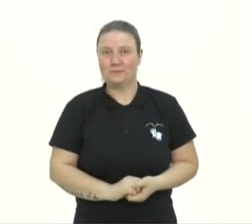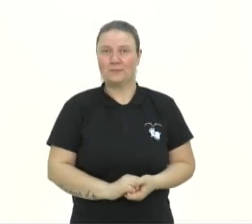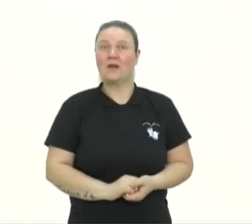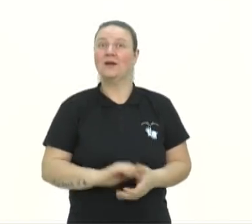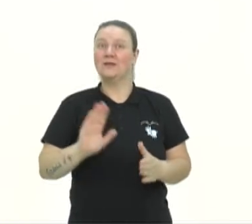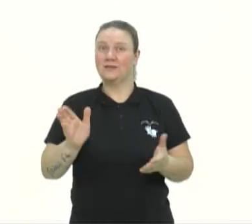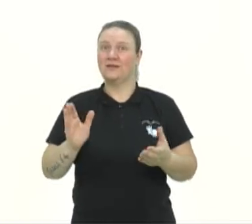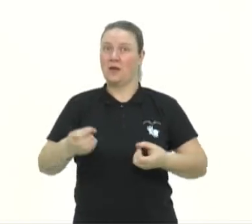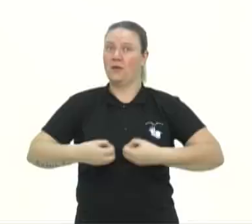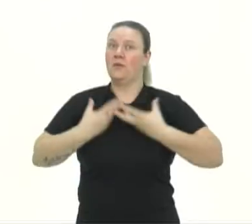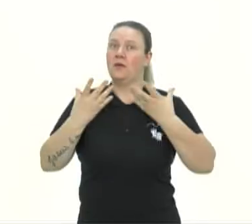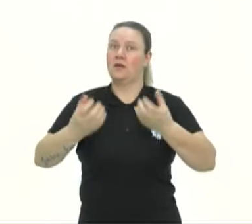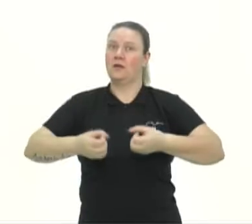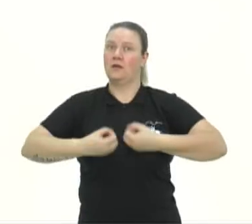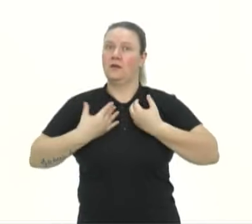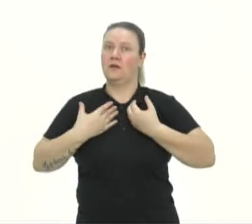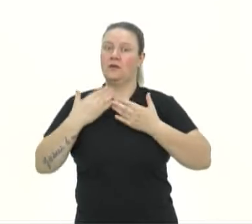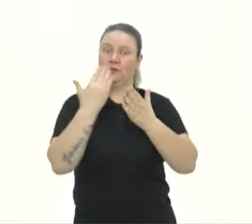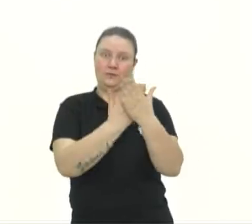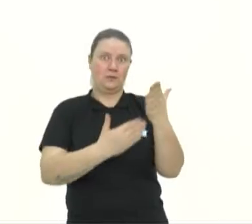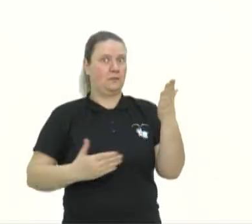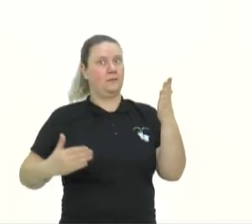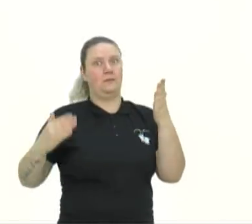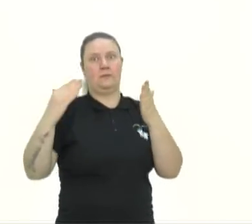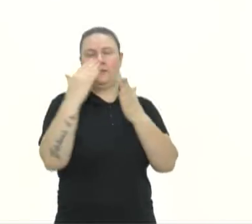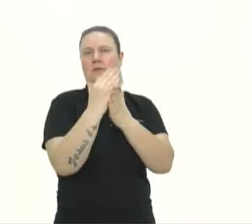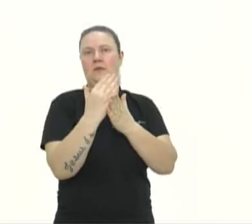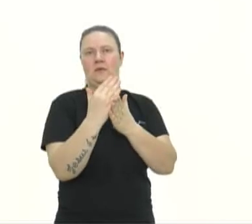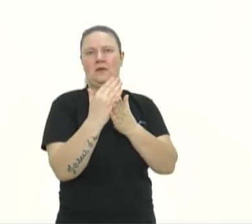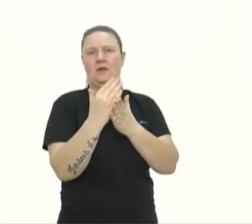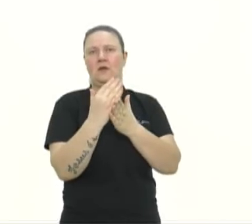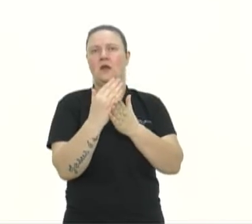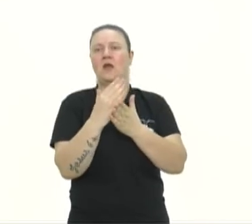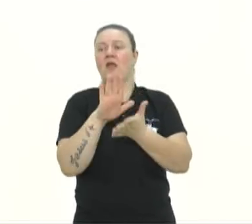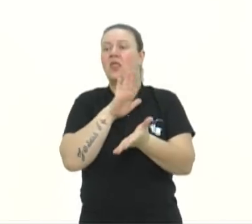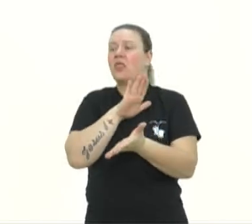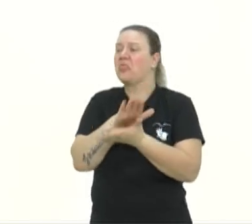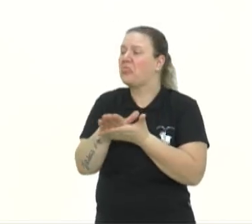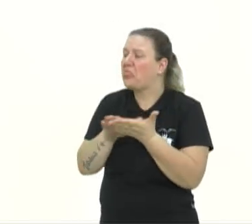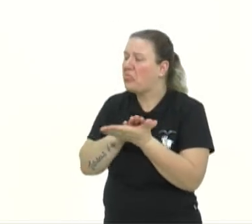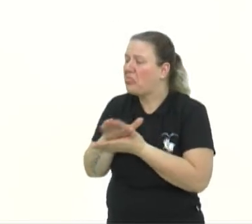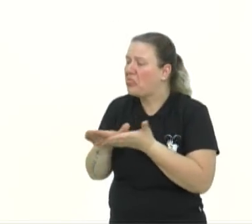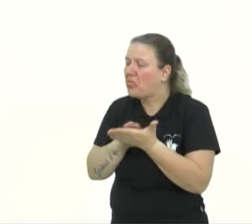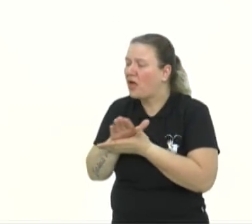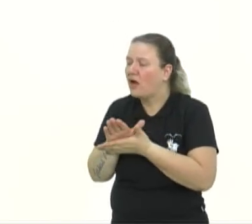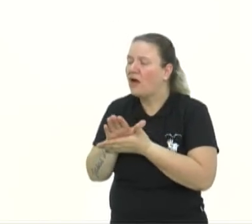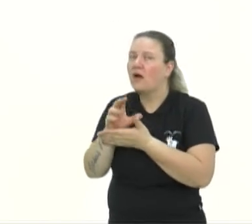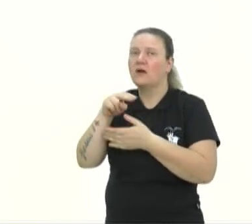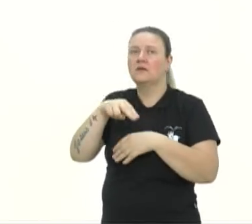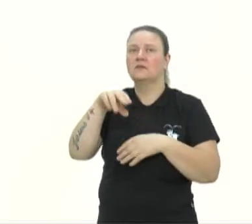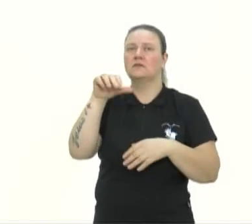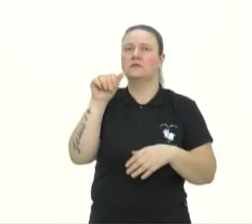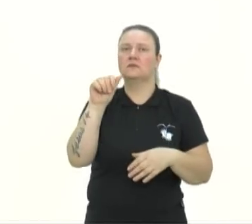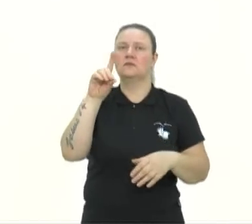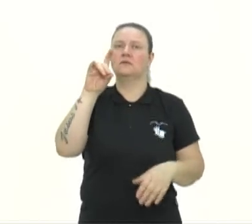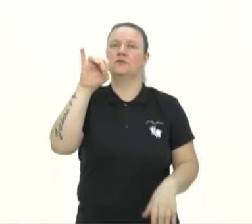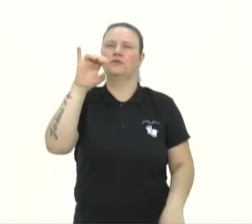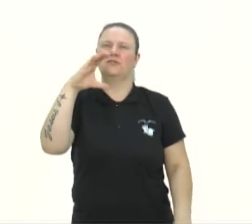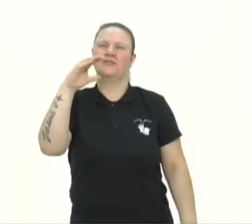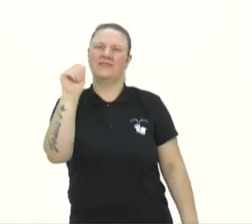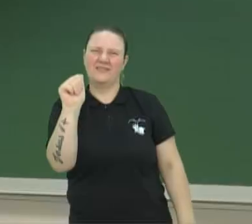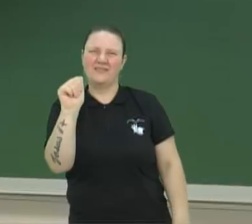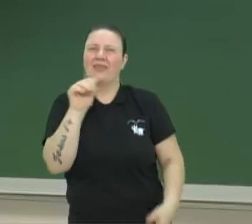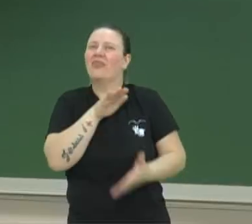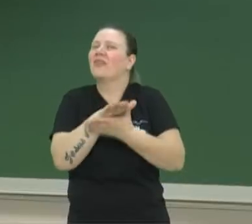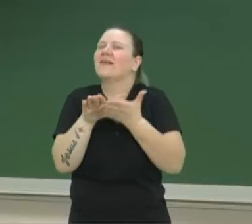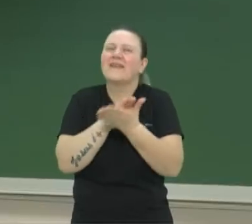já ouviu as expressões demais da conta e na dica de nada? Qual é o efeito de sentido produzido por essas